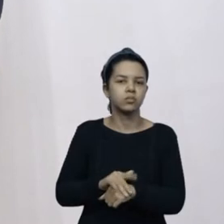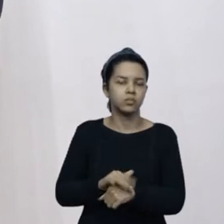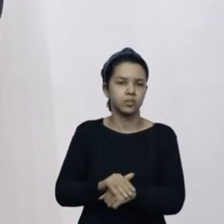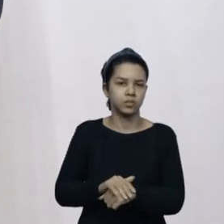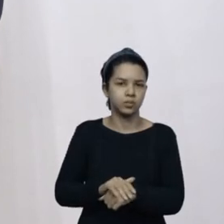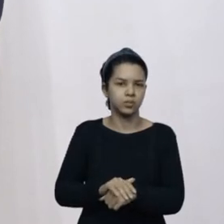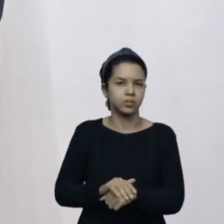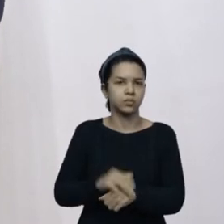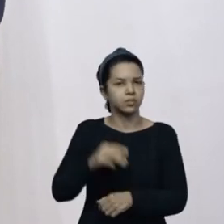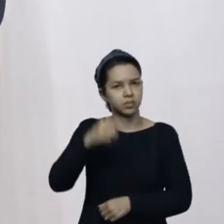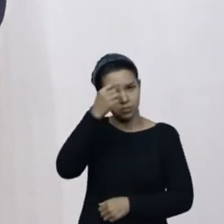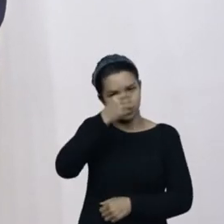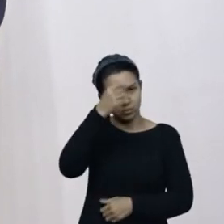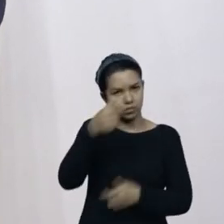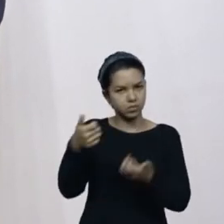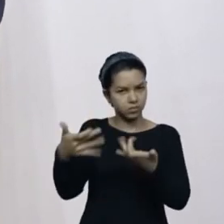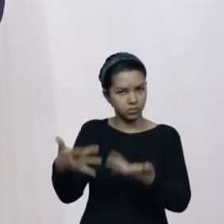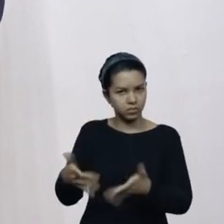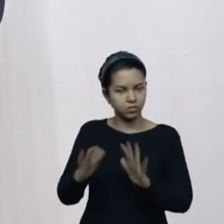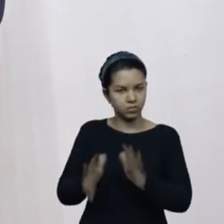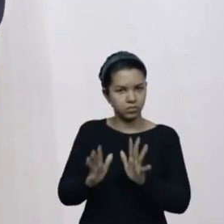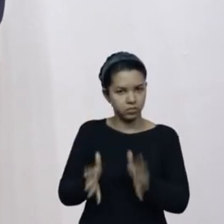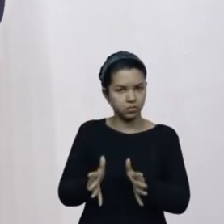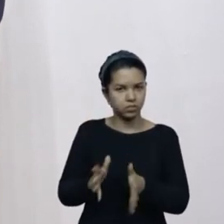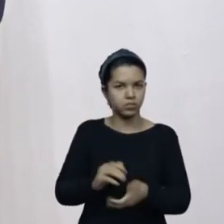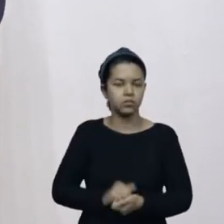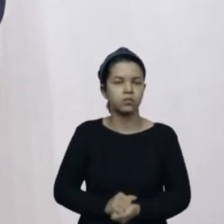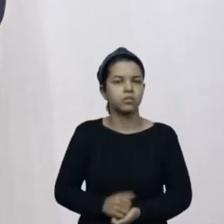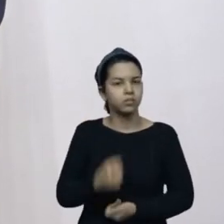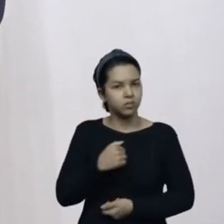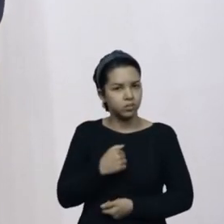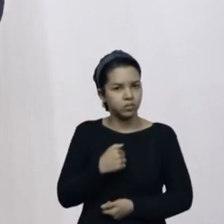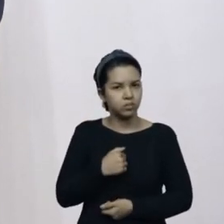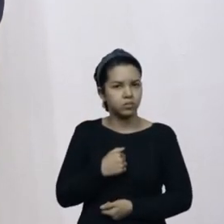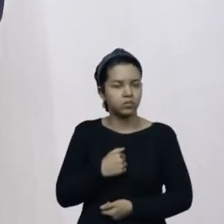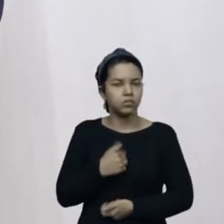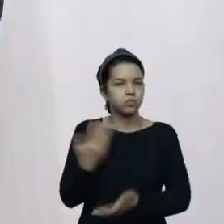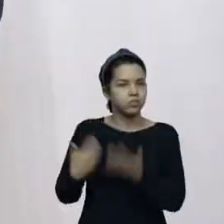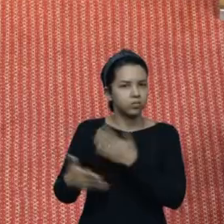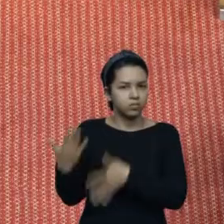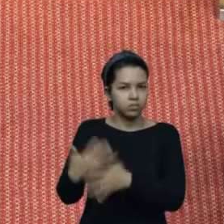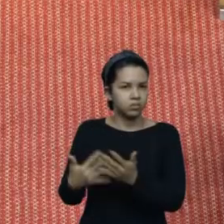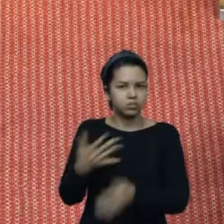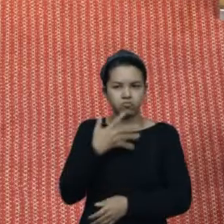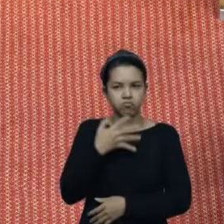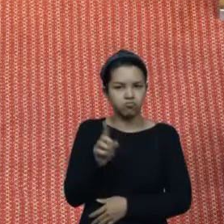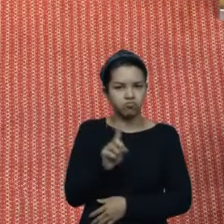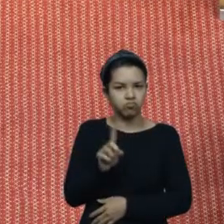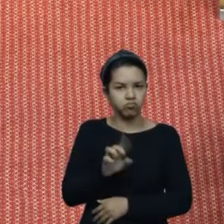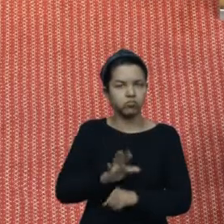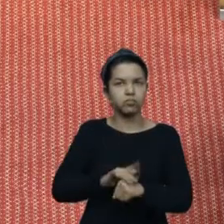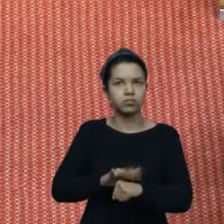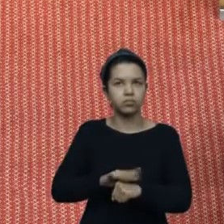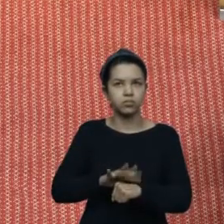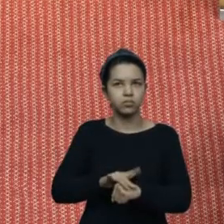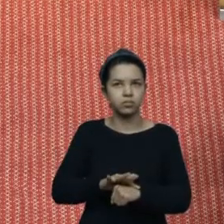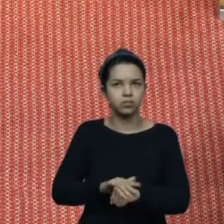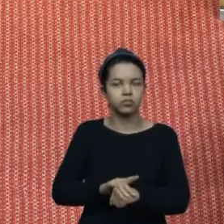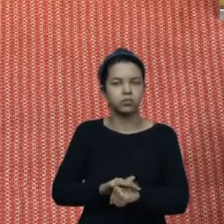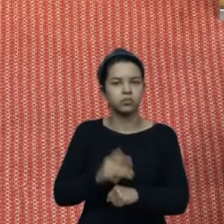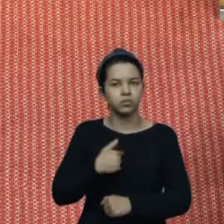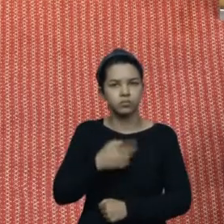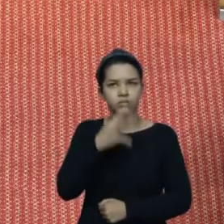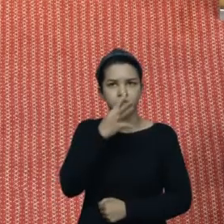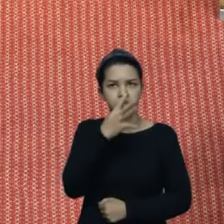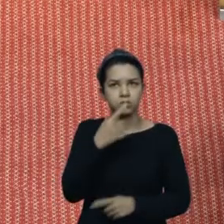o Maurício, eu sou uma dessas pessoas que não conhecia essa doença. E deve ser, fiquei prestando atenção aqui,